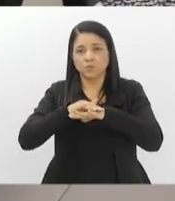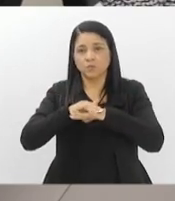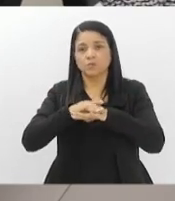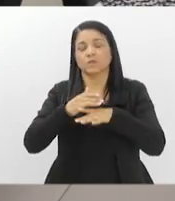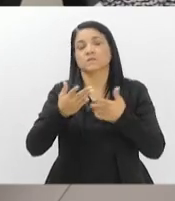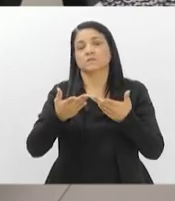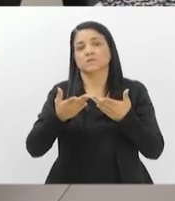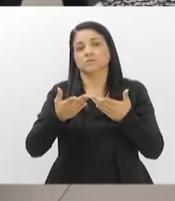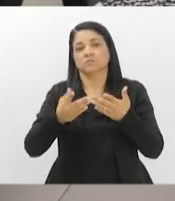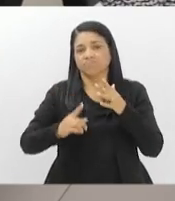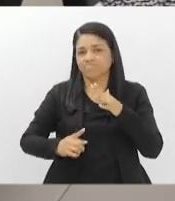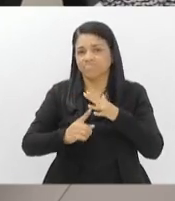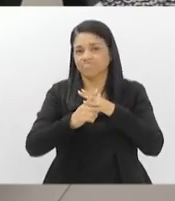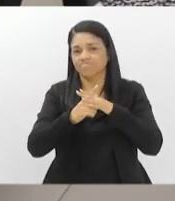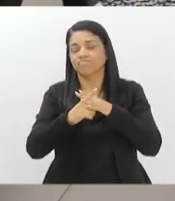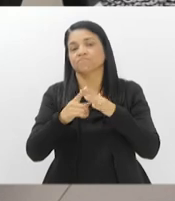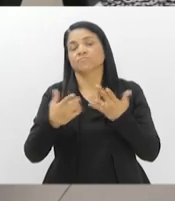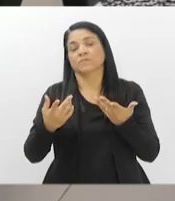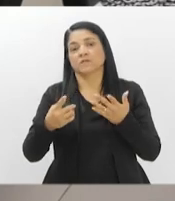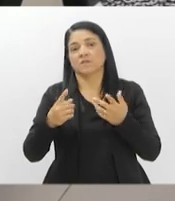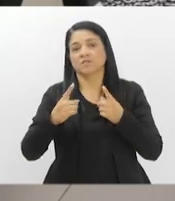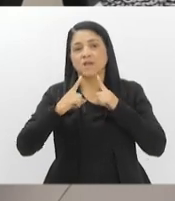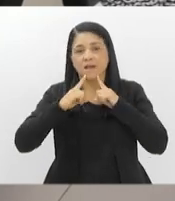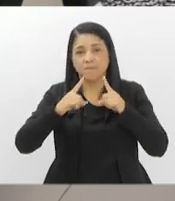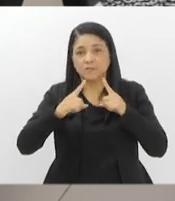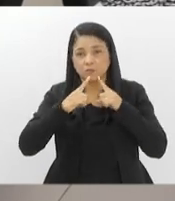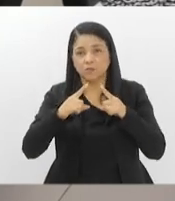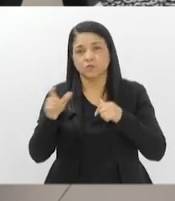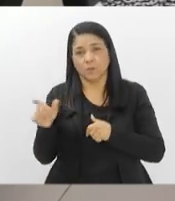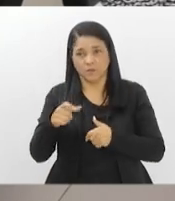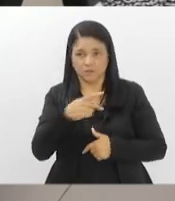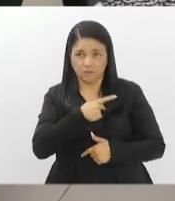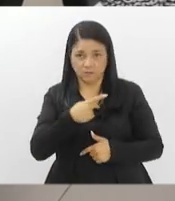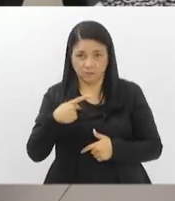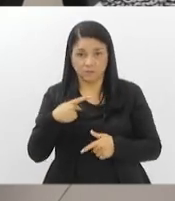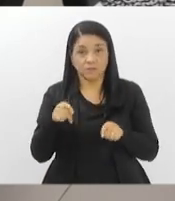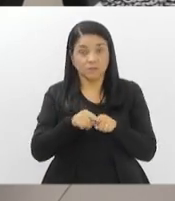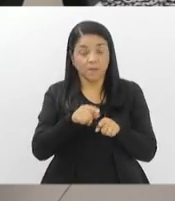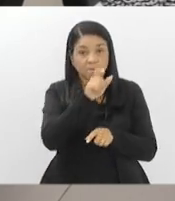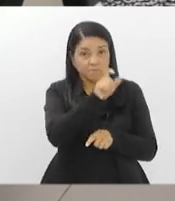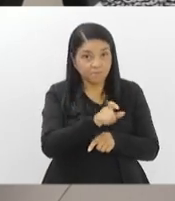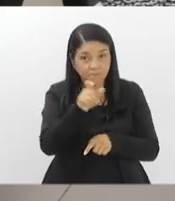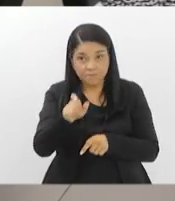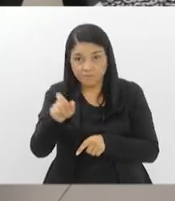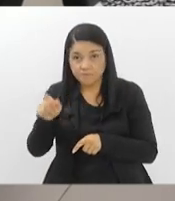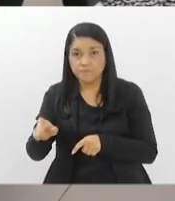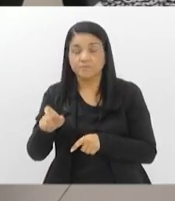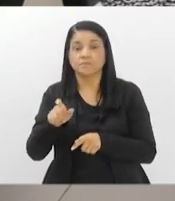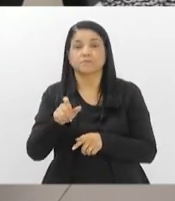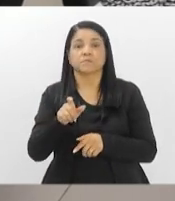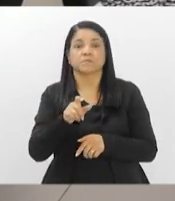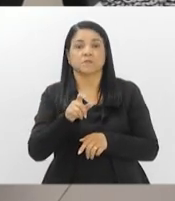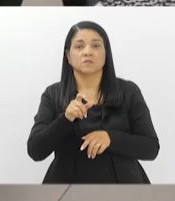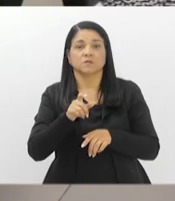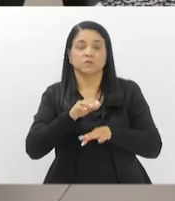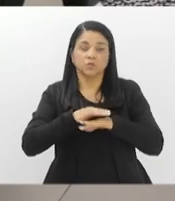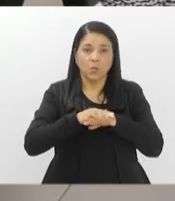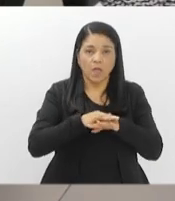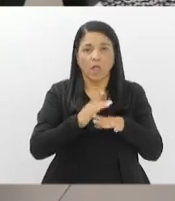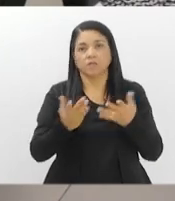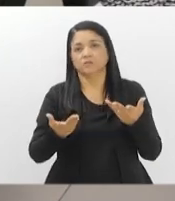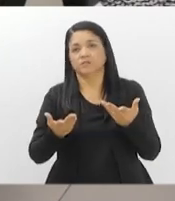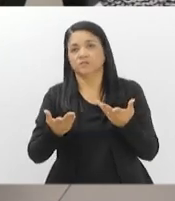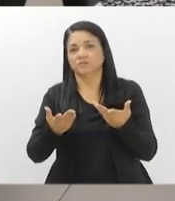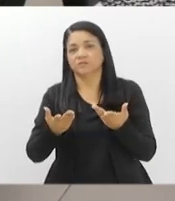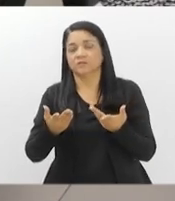reclamações dos planos de saúde e quando a gente for ouvir pacientes também né Aí tem as já estão me procurando muito